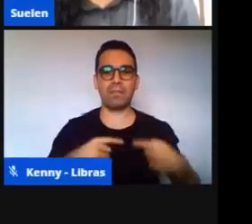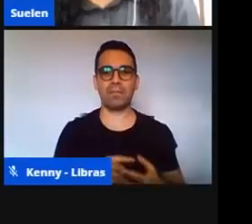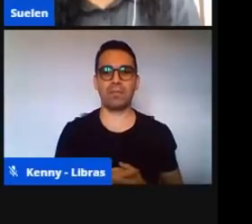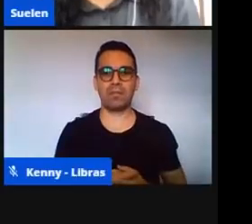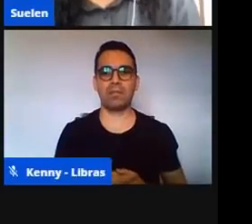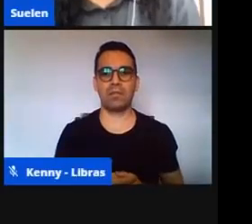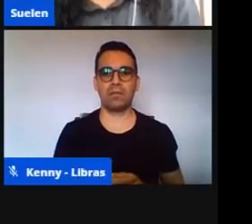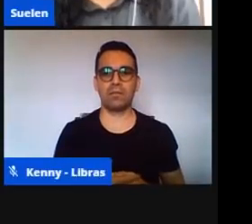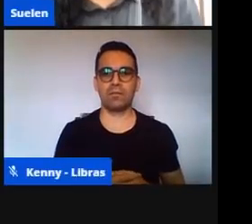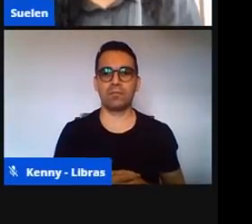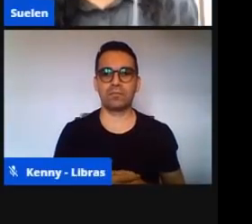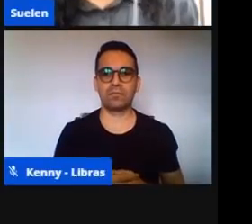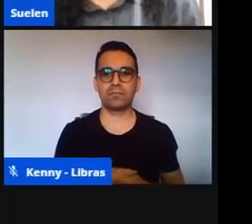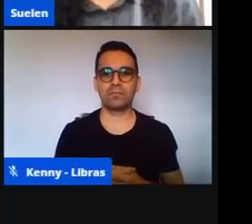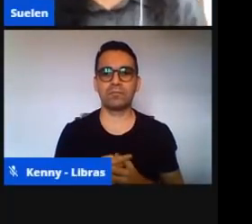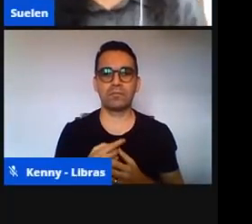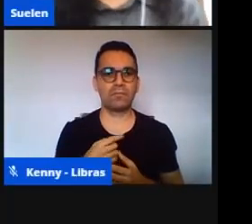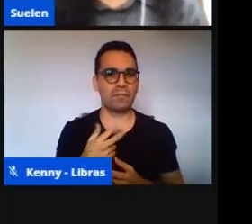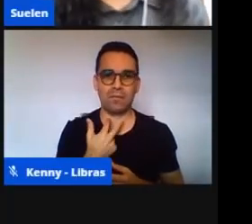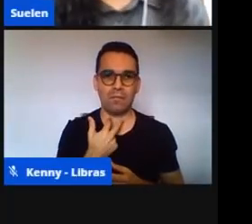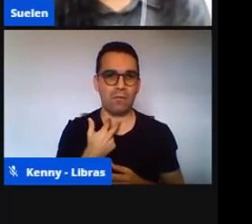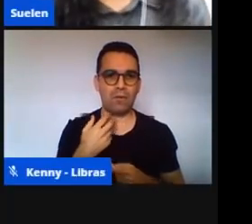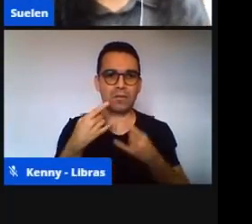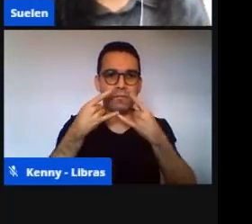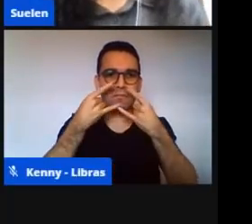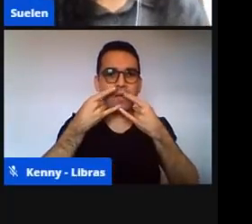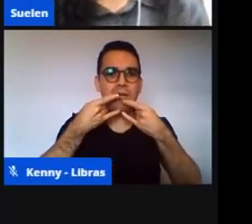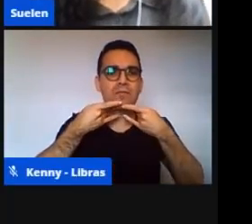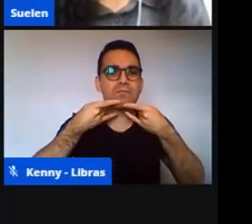a higienização adequada das suas mãos.